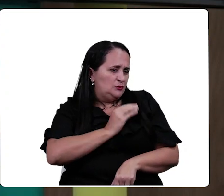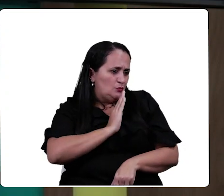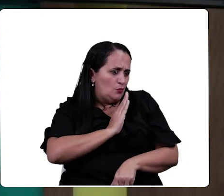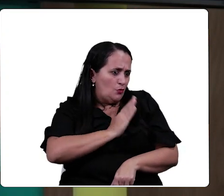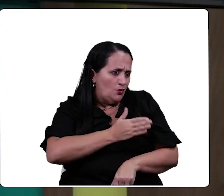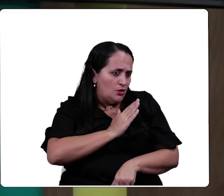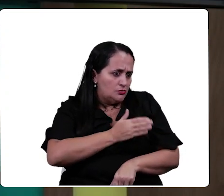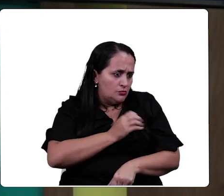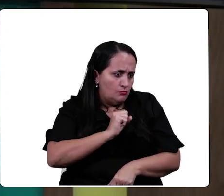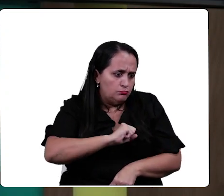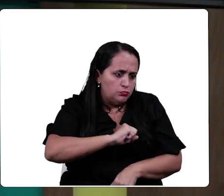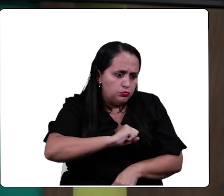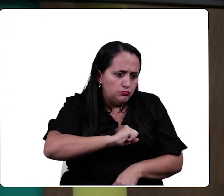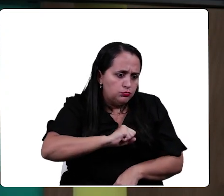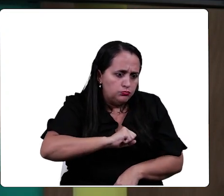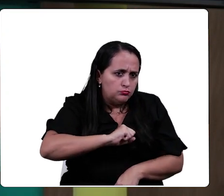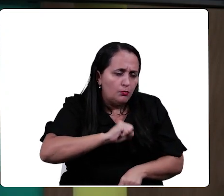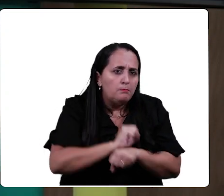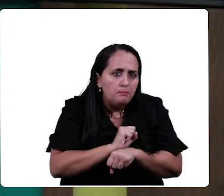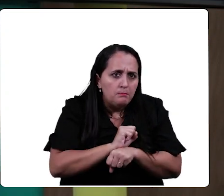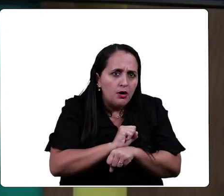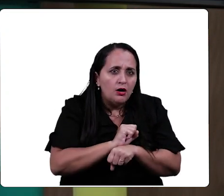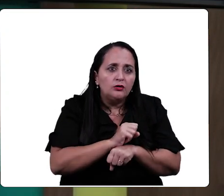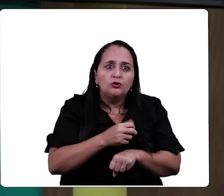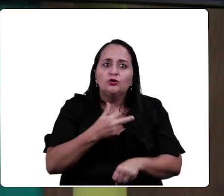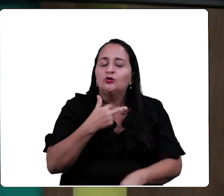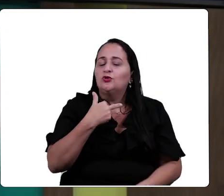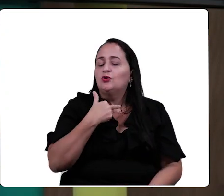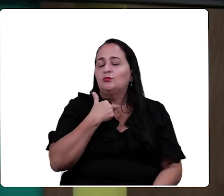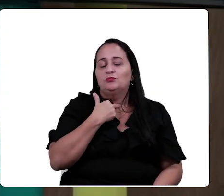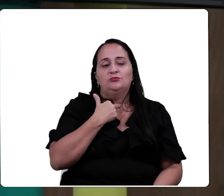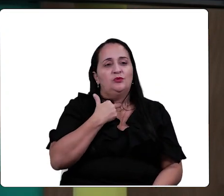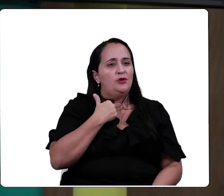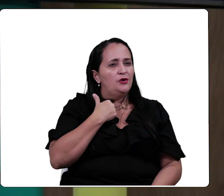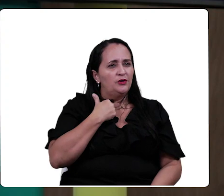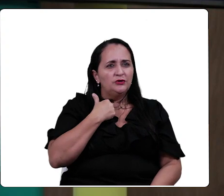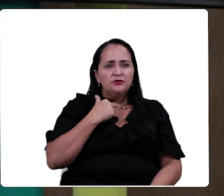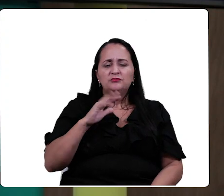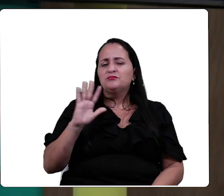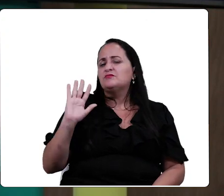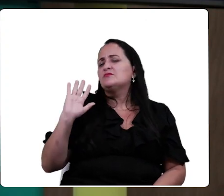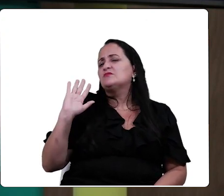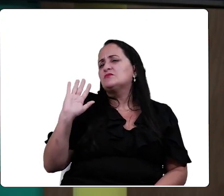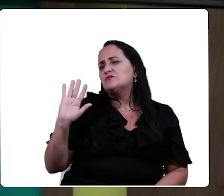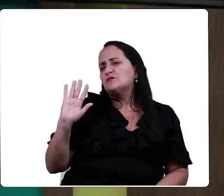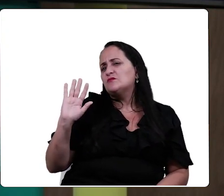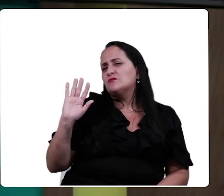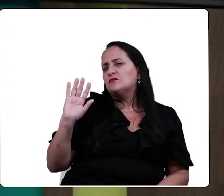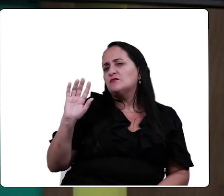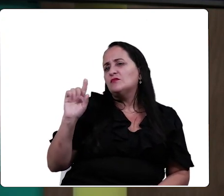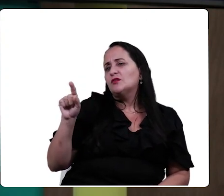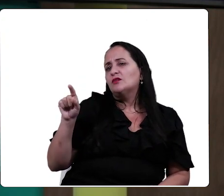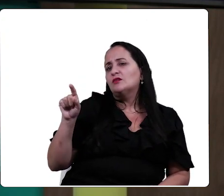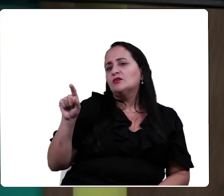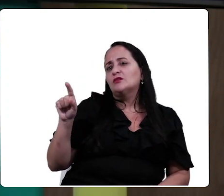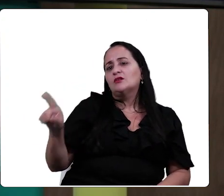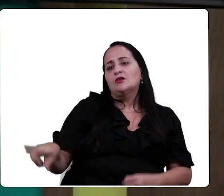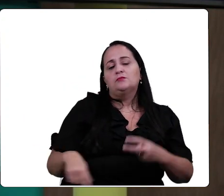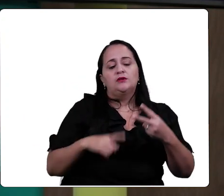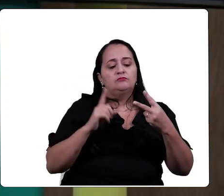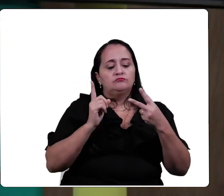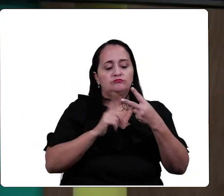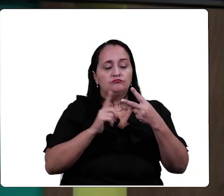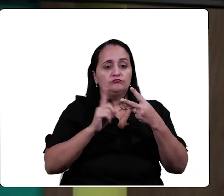verbal. A não verbal que implica na presença dessas